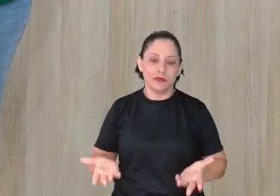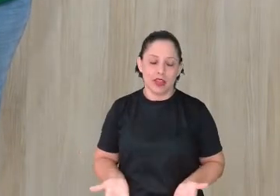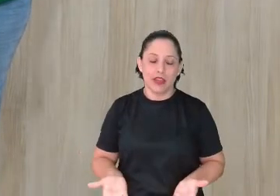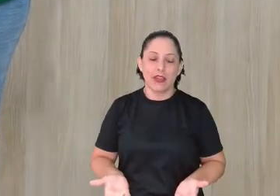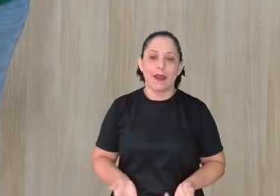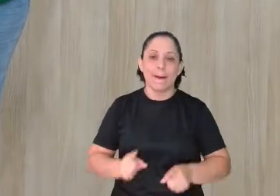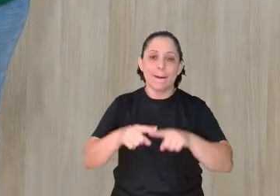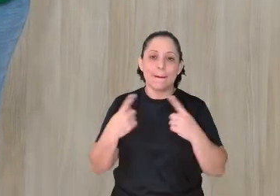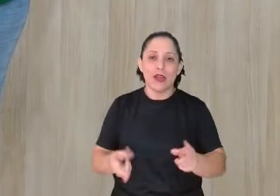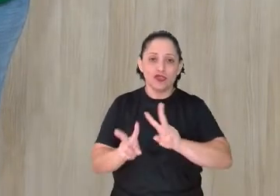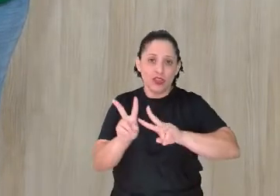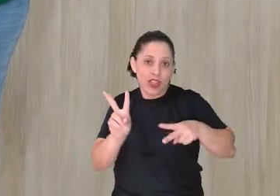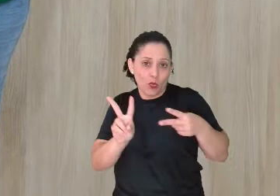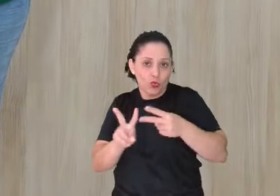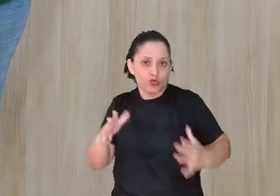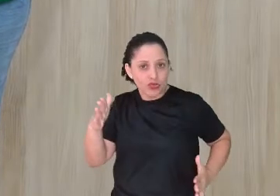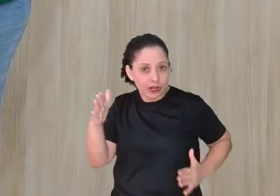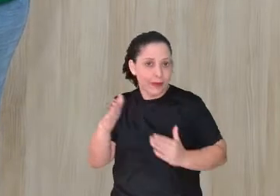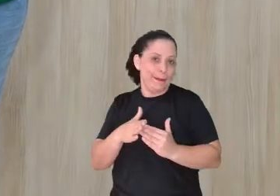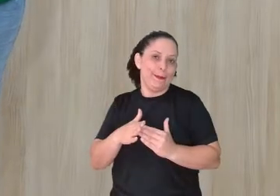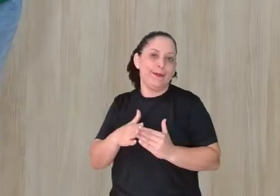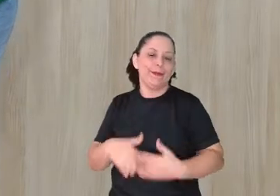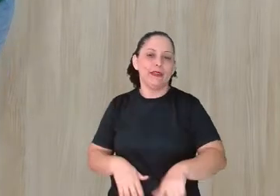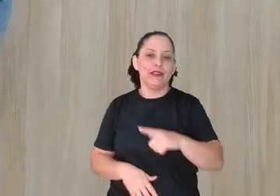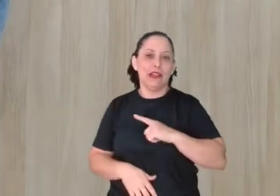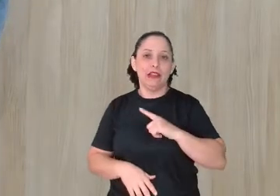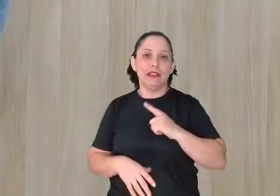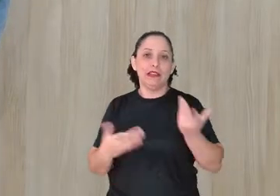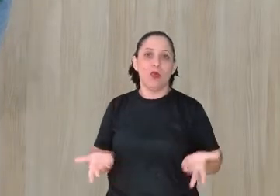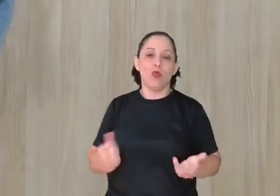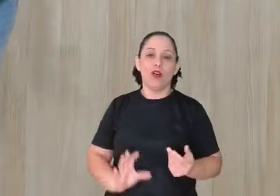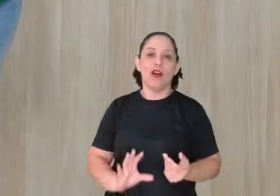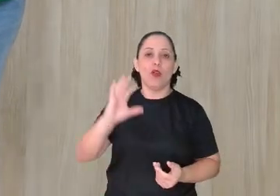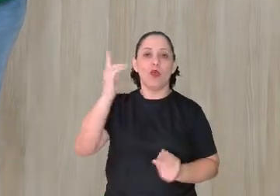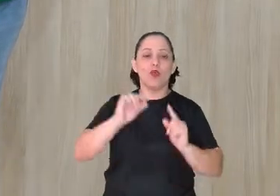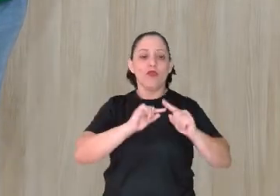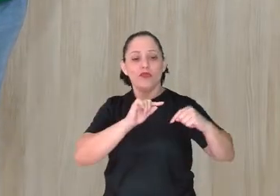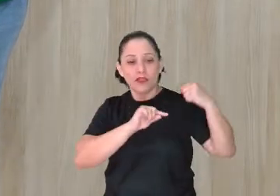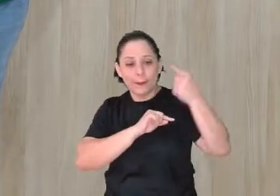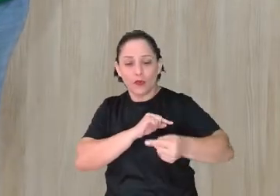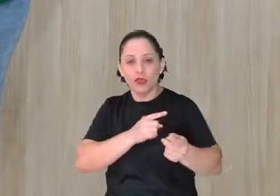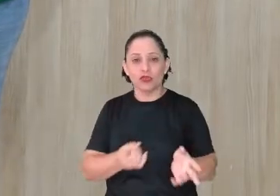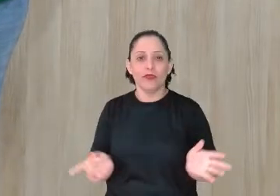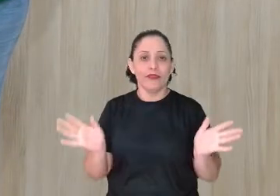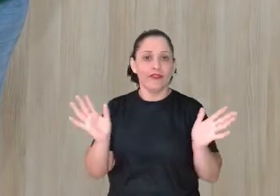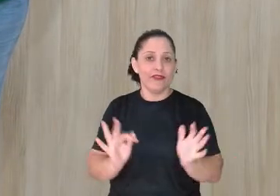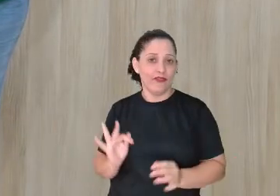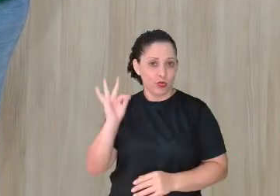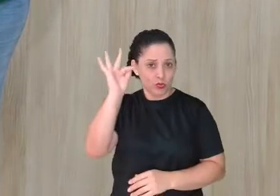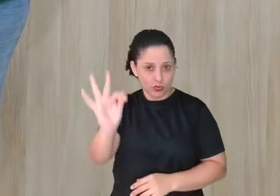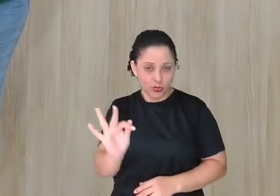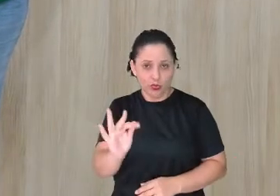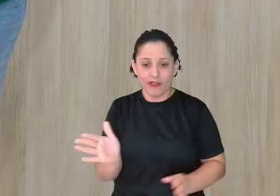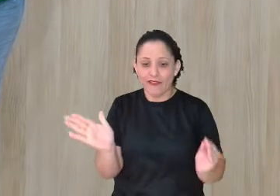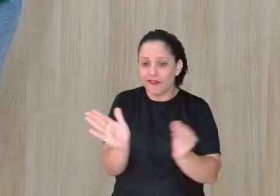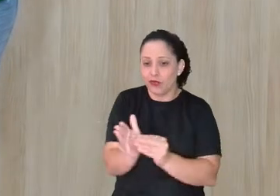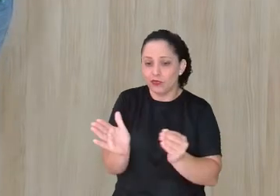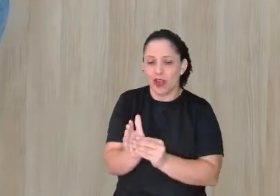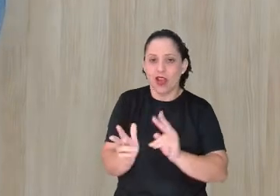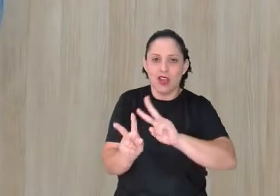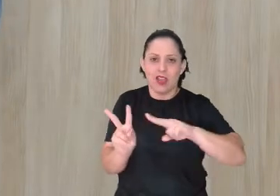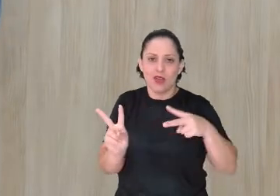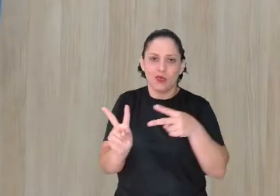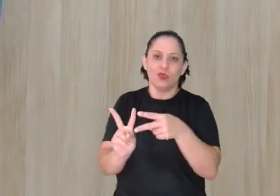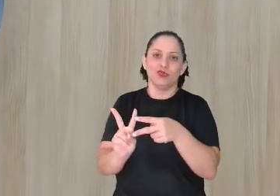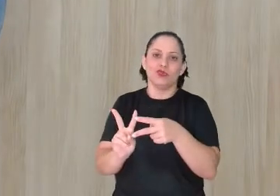recurso suporta, né? Então, vai chegar um momento que poderá faltar esses recursos. E aí, a gente tem que estar